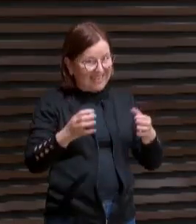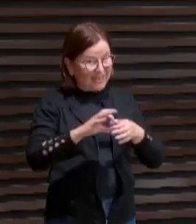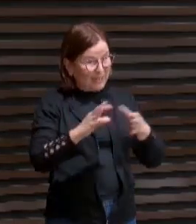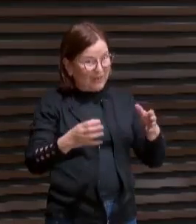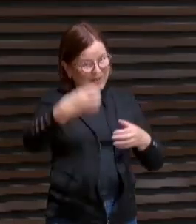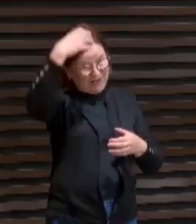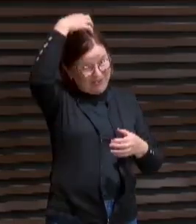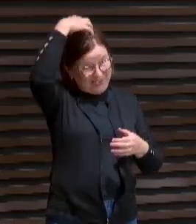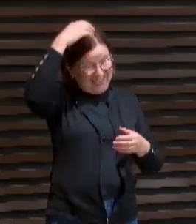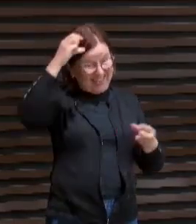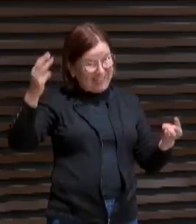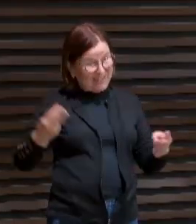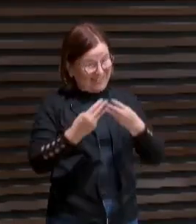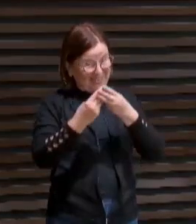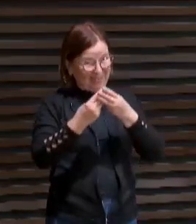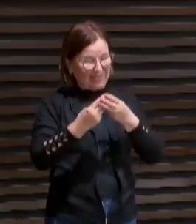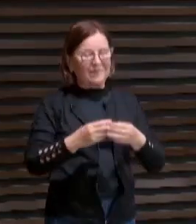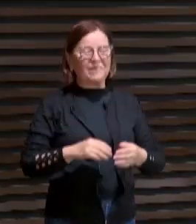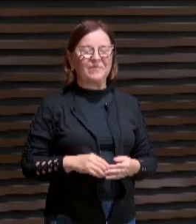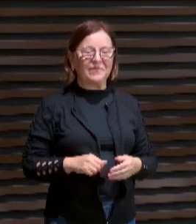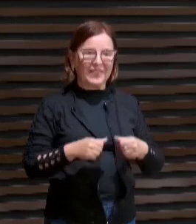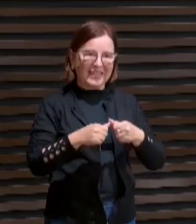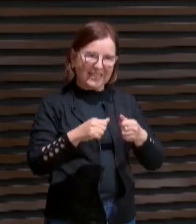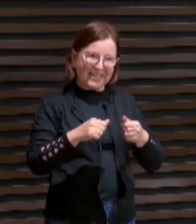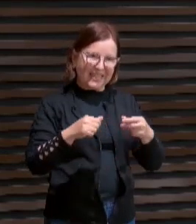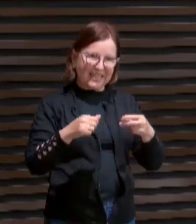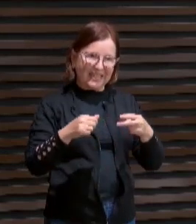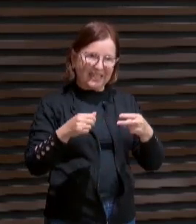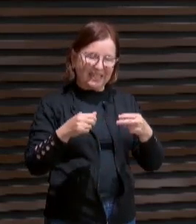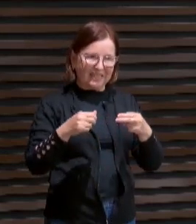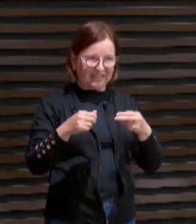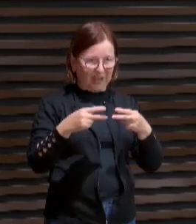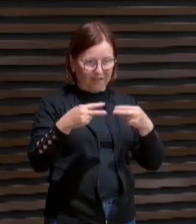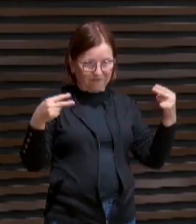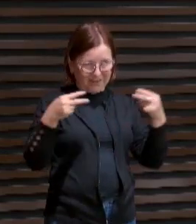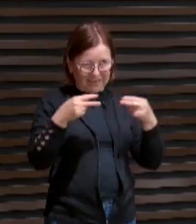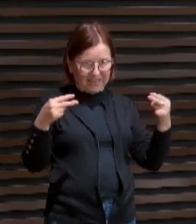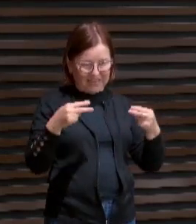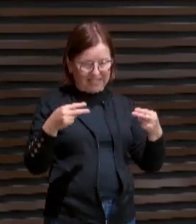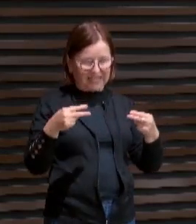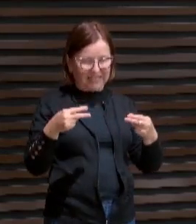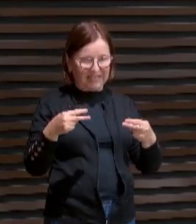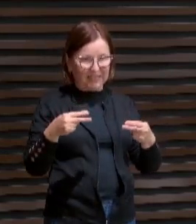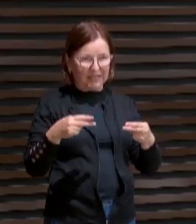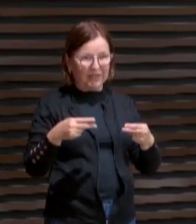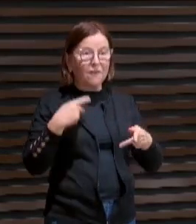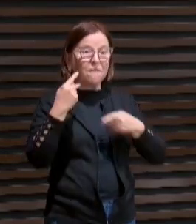rei dos judeus? Aqui nesta frase nós temos um hábito, um ethos,